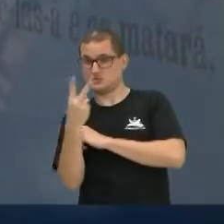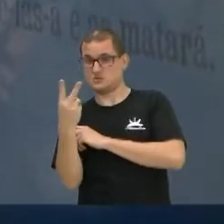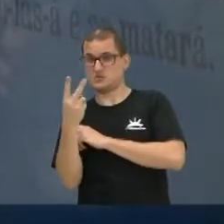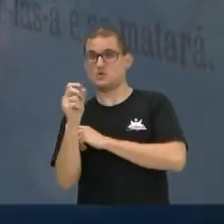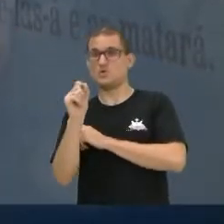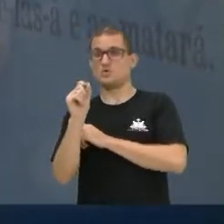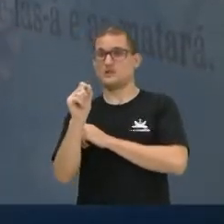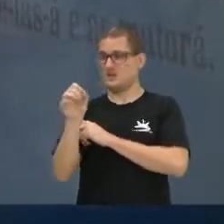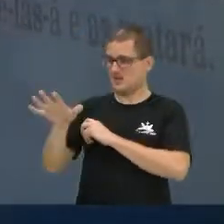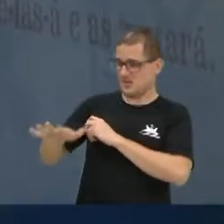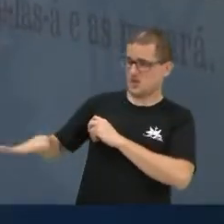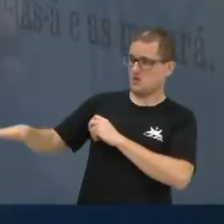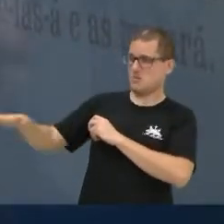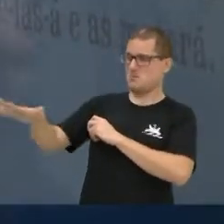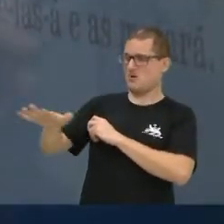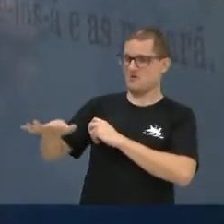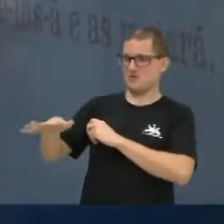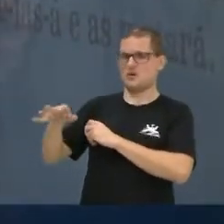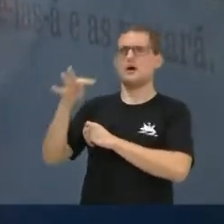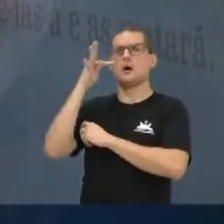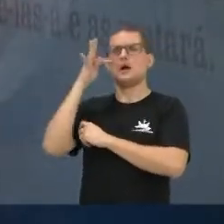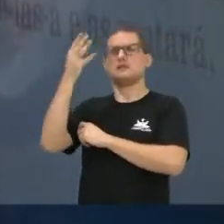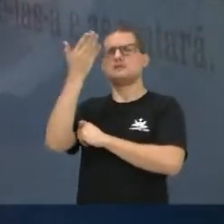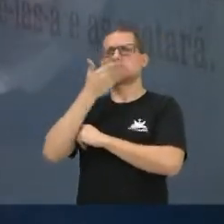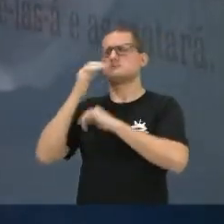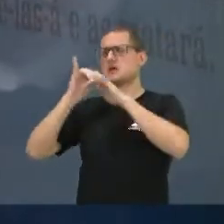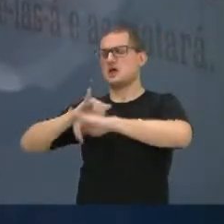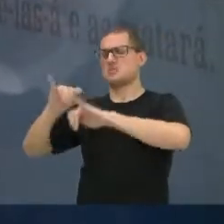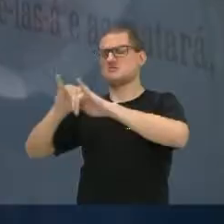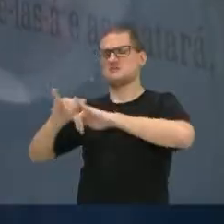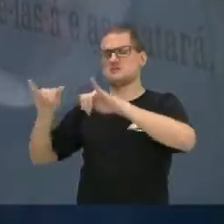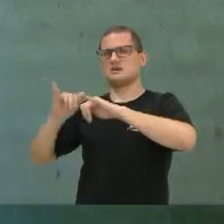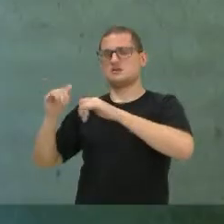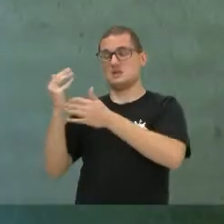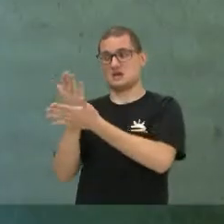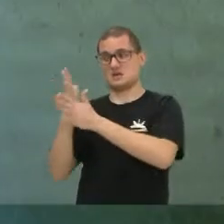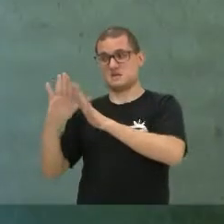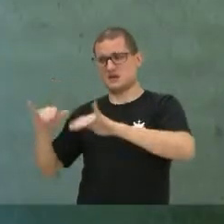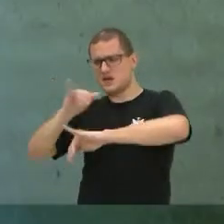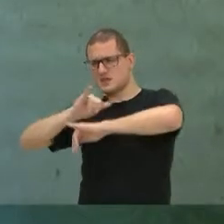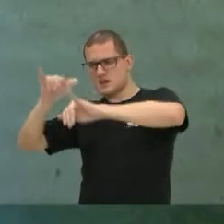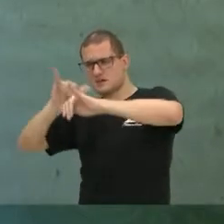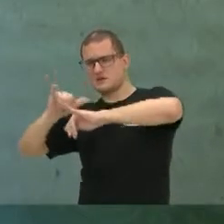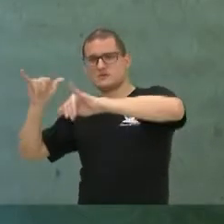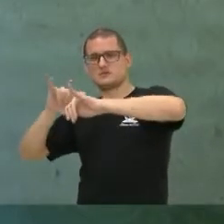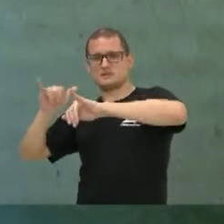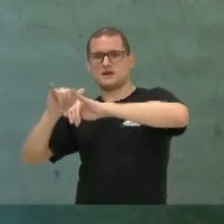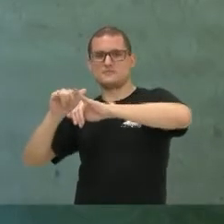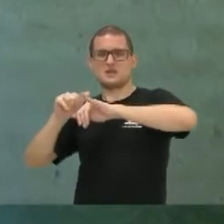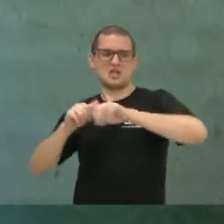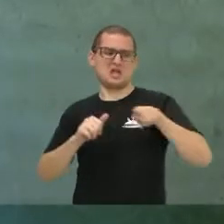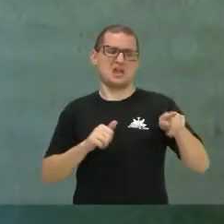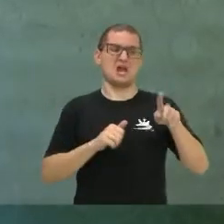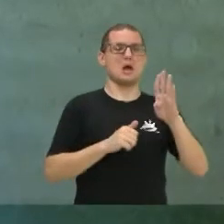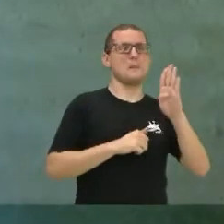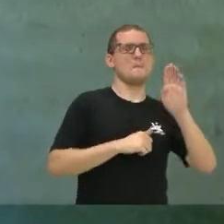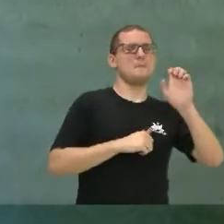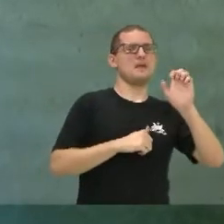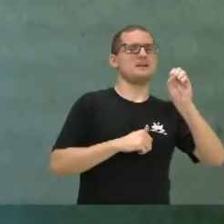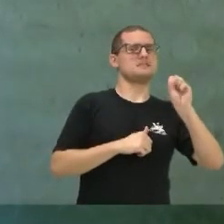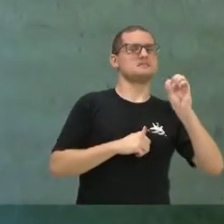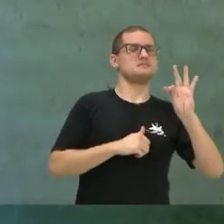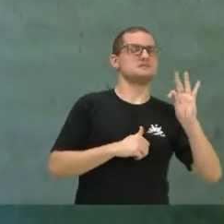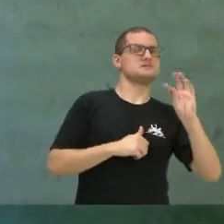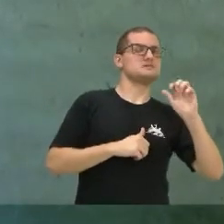as duas oliveiras e os dois candelabros quando terminarem seu testemunho a besta que sobe